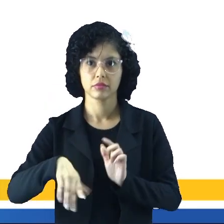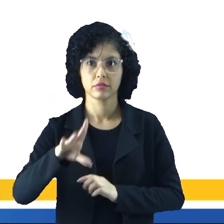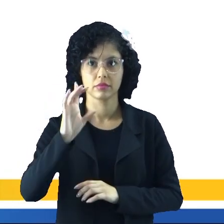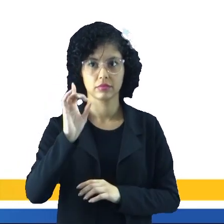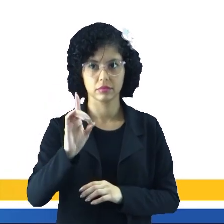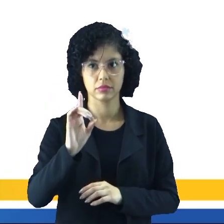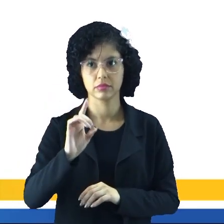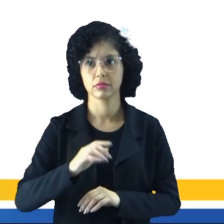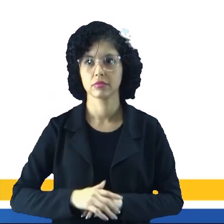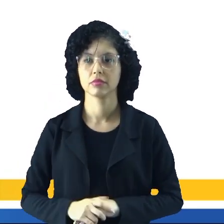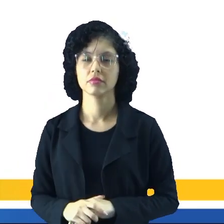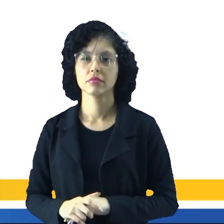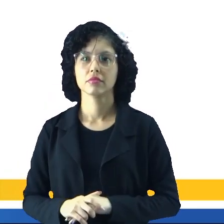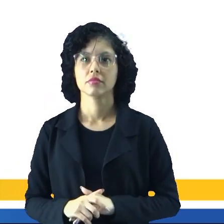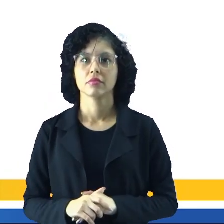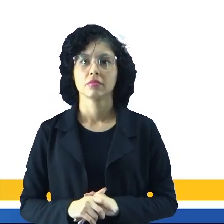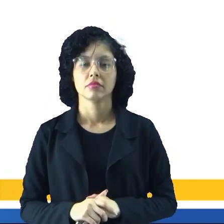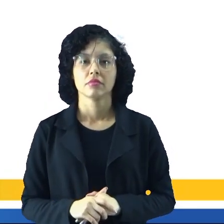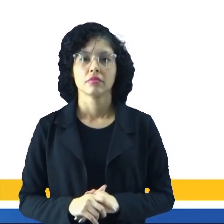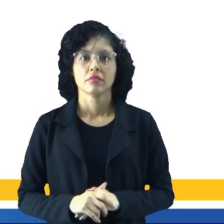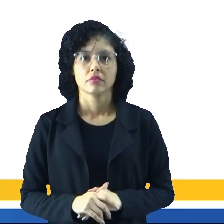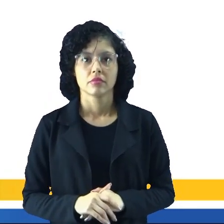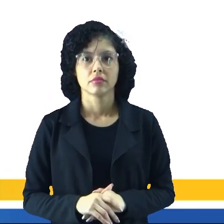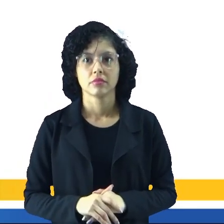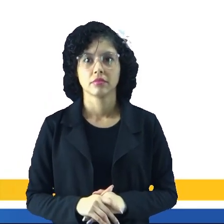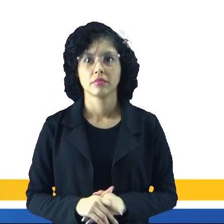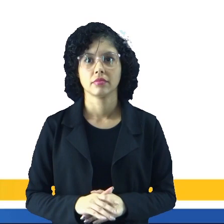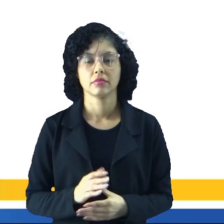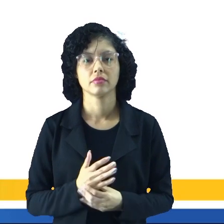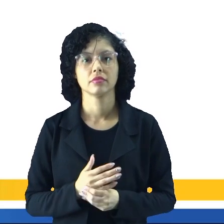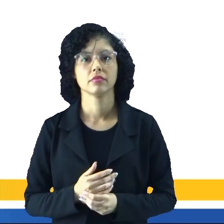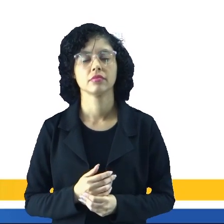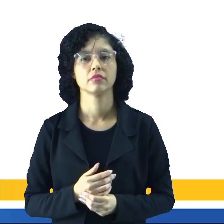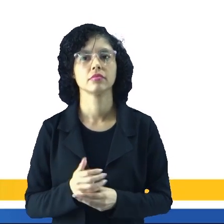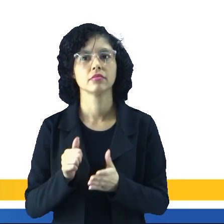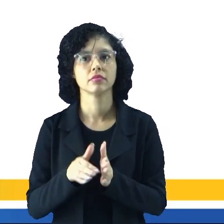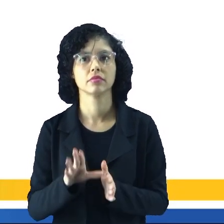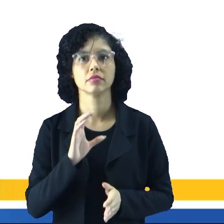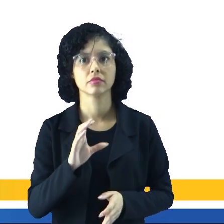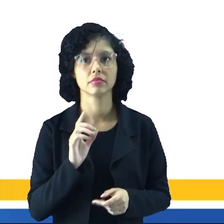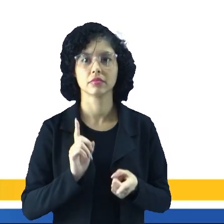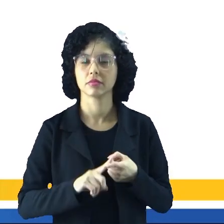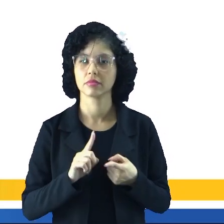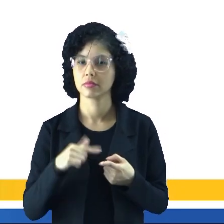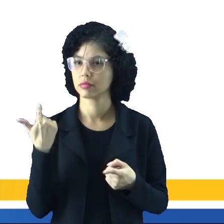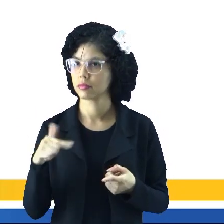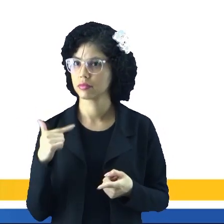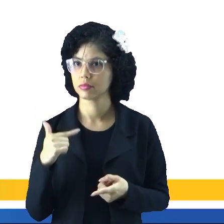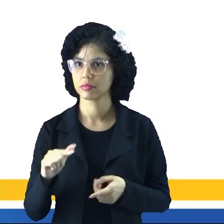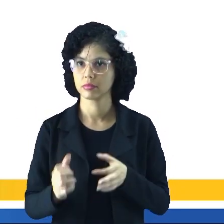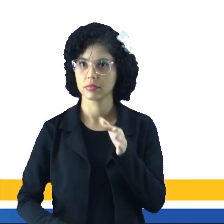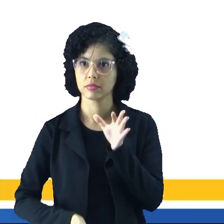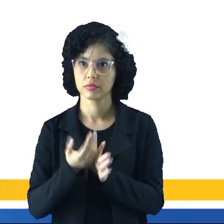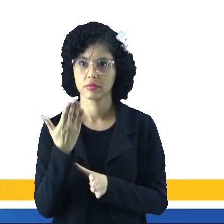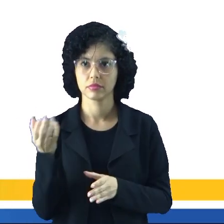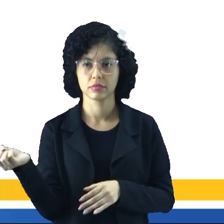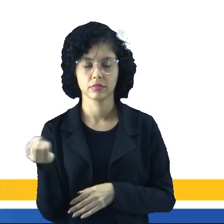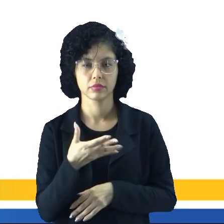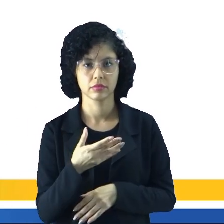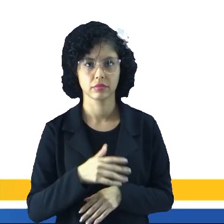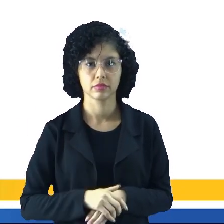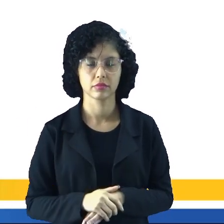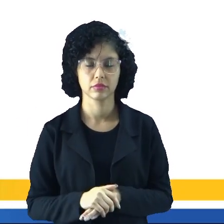a alternativa que vocês vão marcar, letra D, ó, tá certo? Descarta a letra C porque não houve criação de